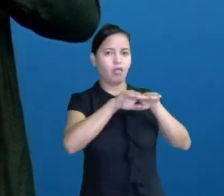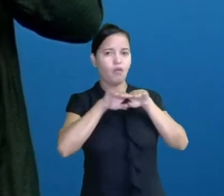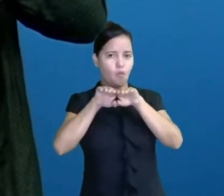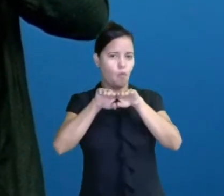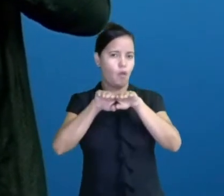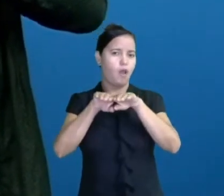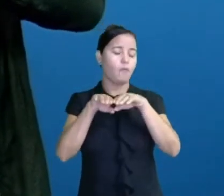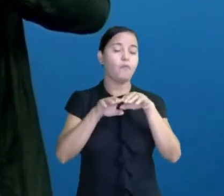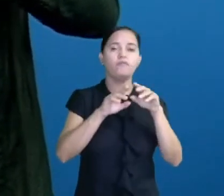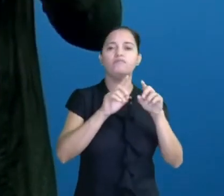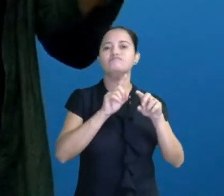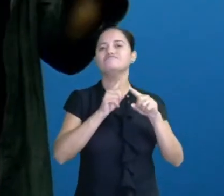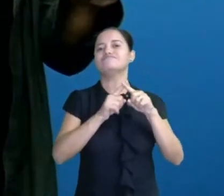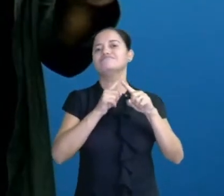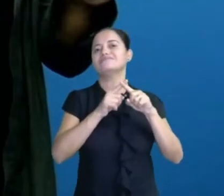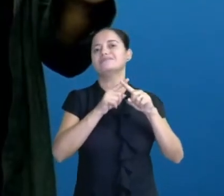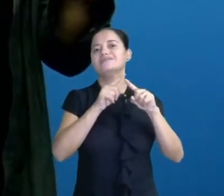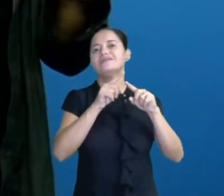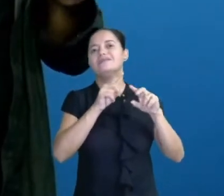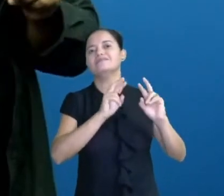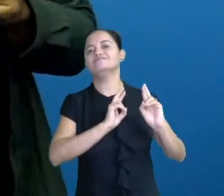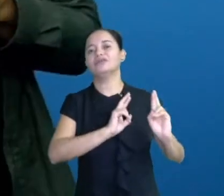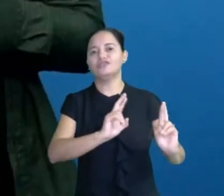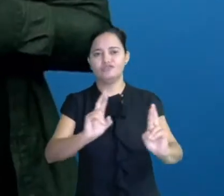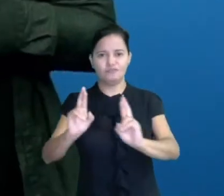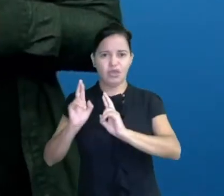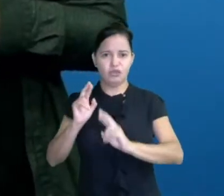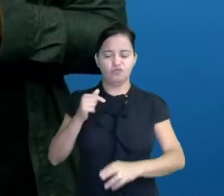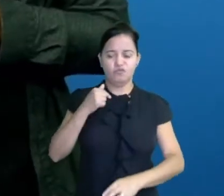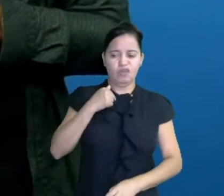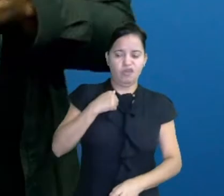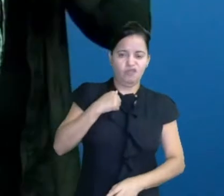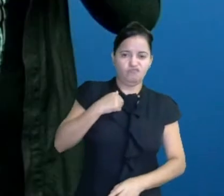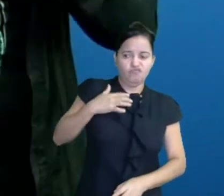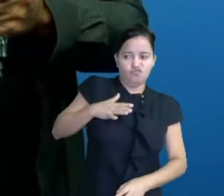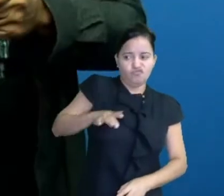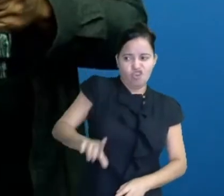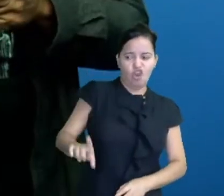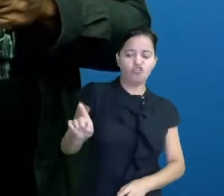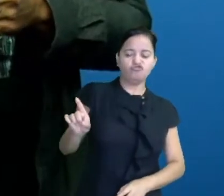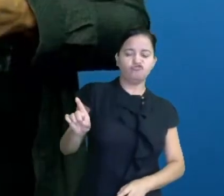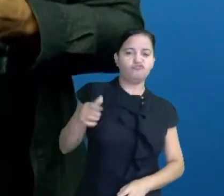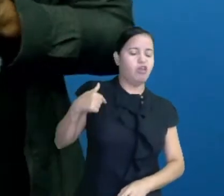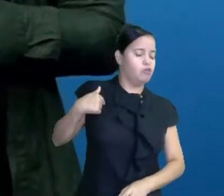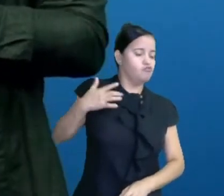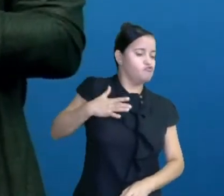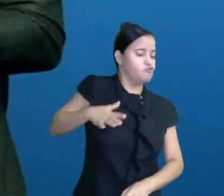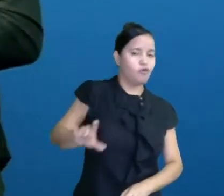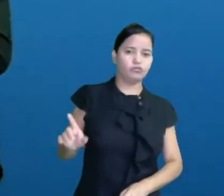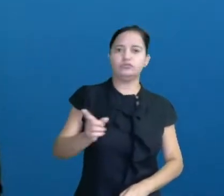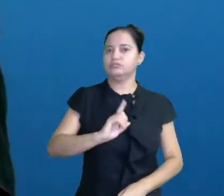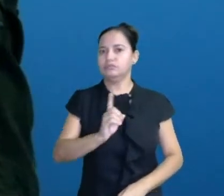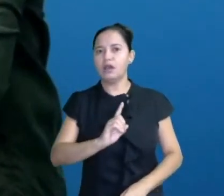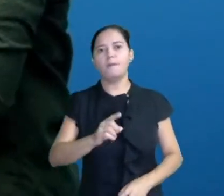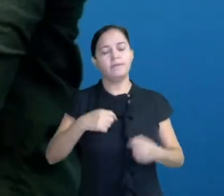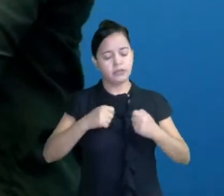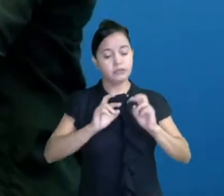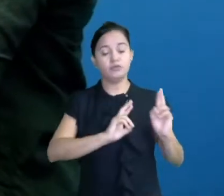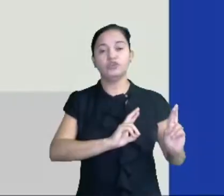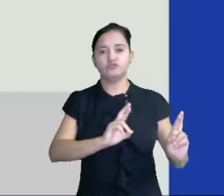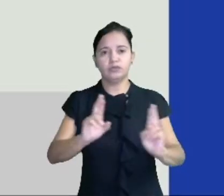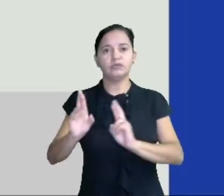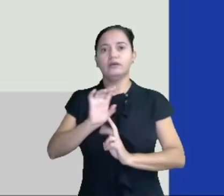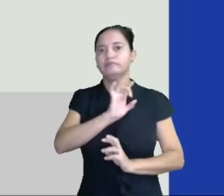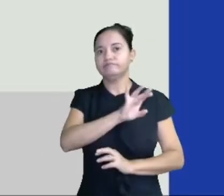quer dizer que a gente tem que ser indiferente ao outro, tá certo? Reconhecer o outro é importantíssimo. Então, vamos lá. Então